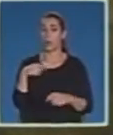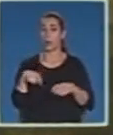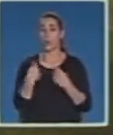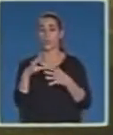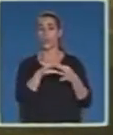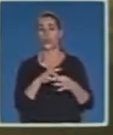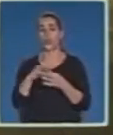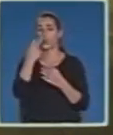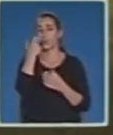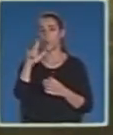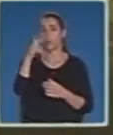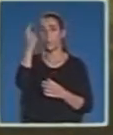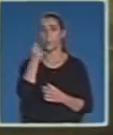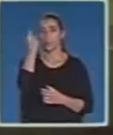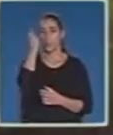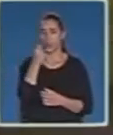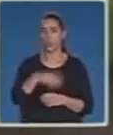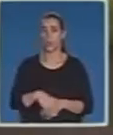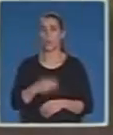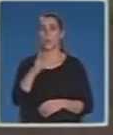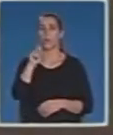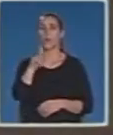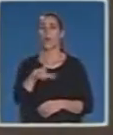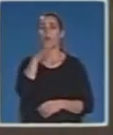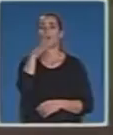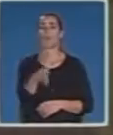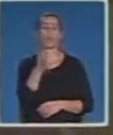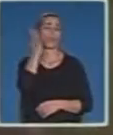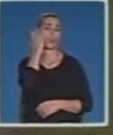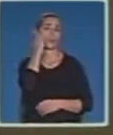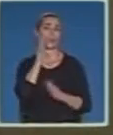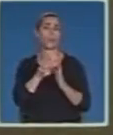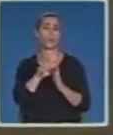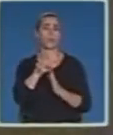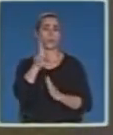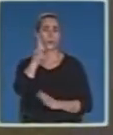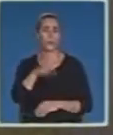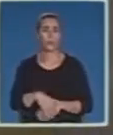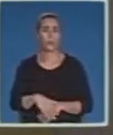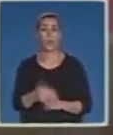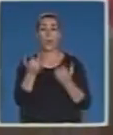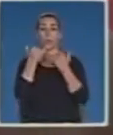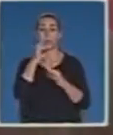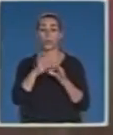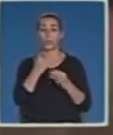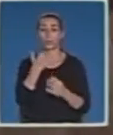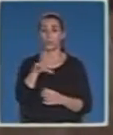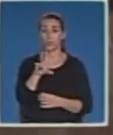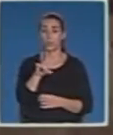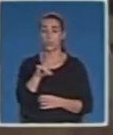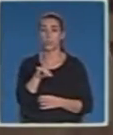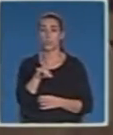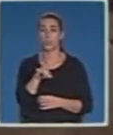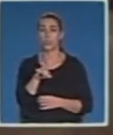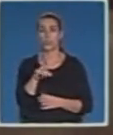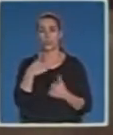dos Reformados e Pensionistas. Manuel Muniz diz que os números não param de crescer. Os dados de setembro de 2016, deste ano, portanto, e